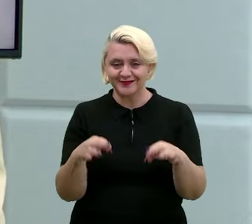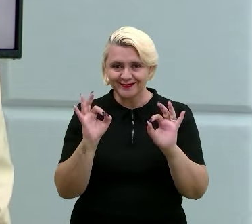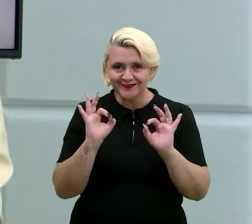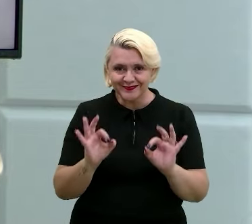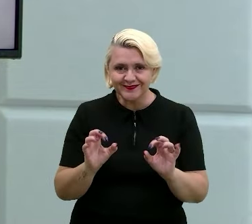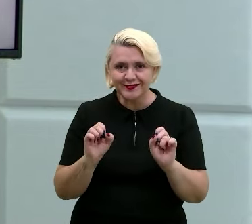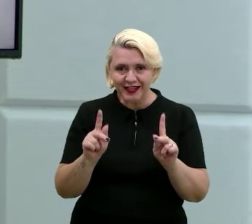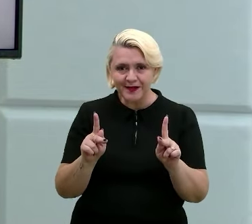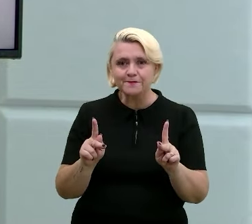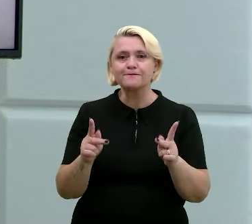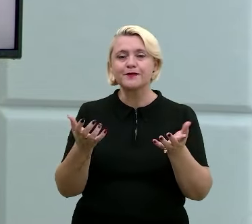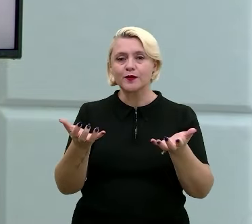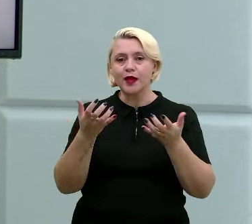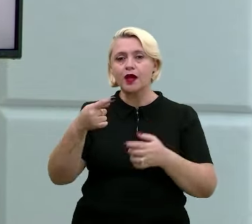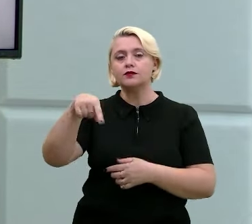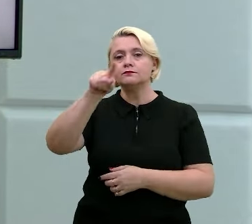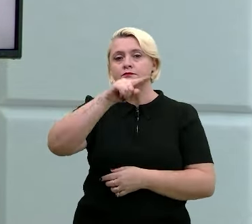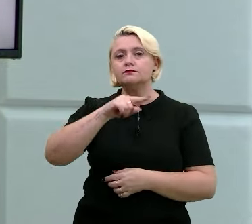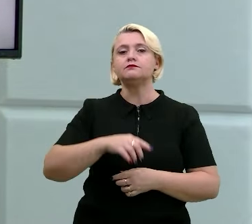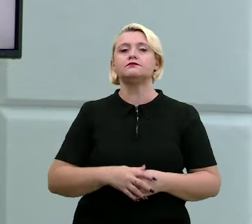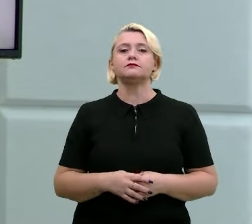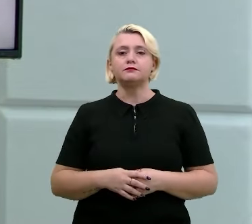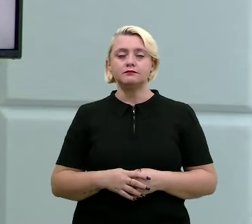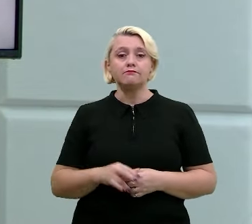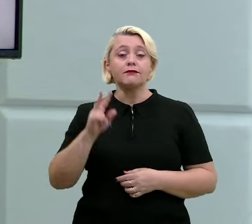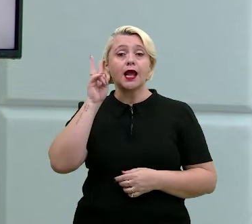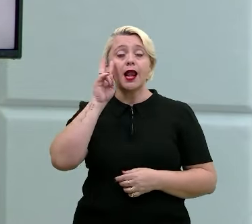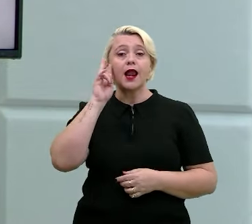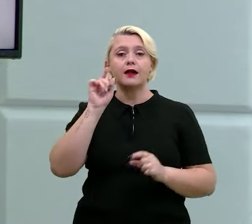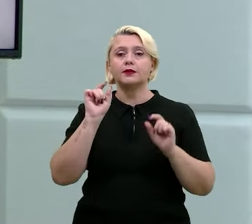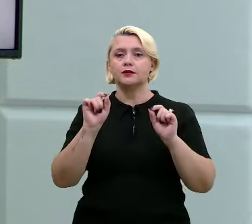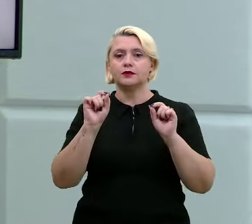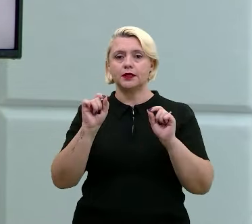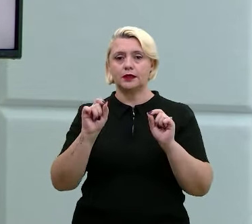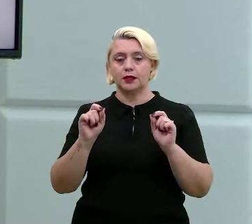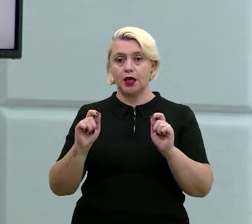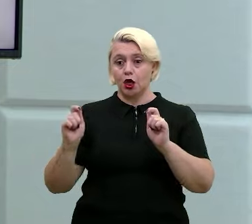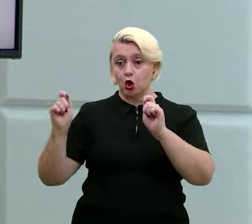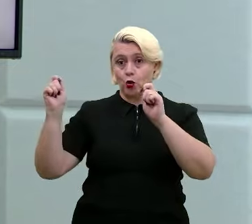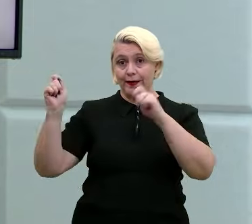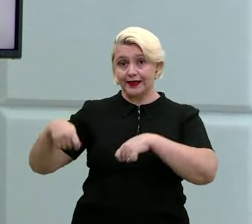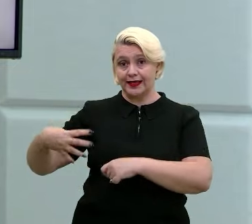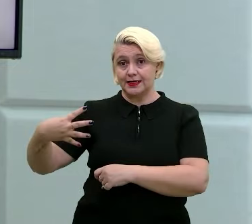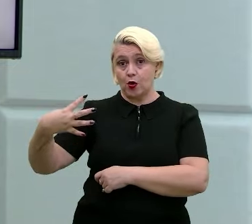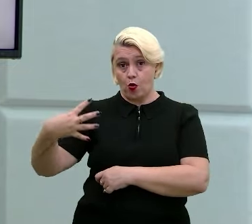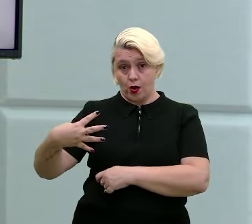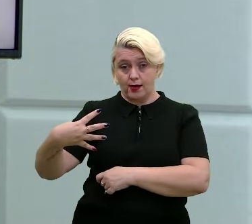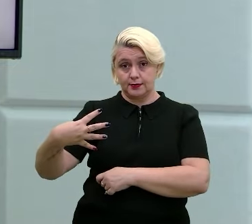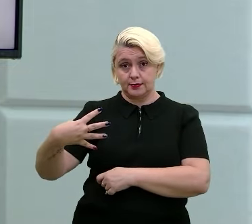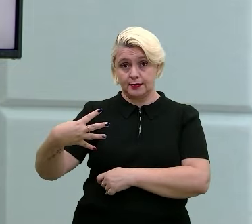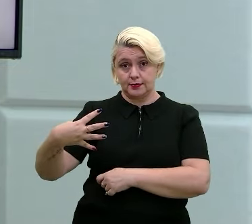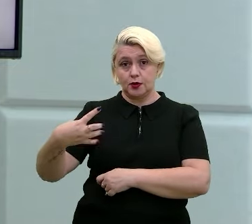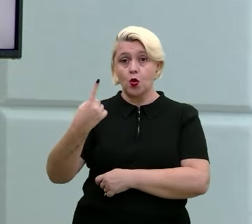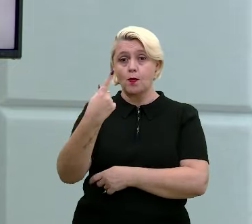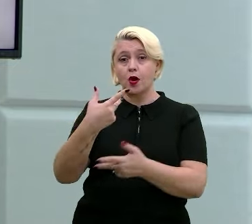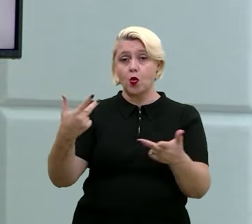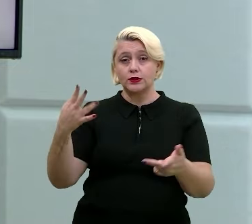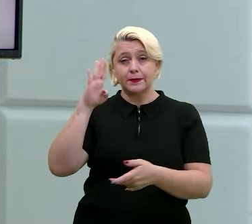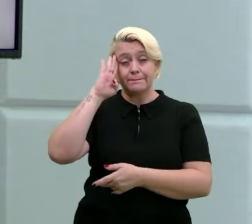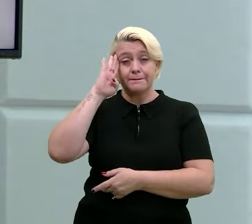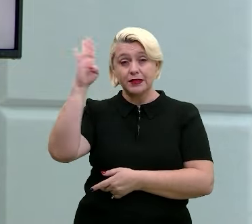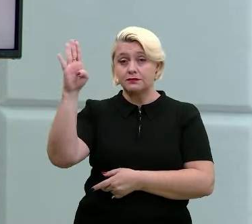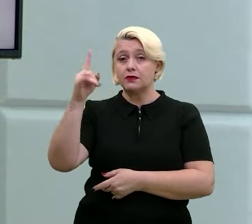Certinho? Eu quero que você lembre que na competência 4, das coisas